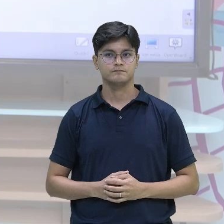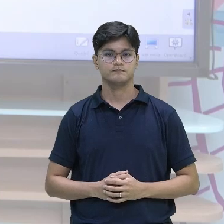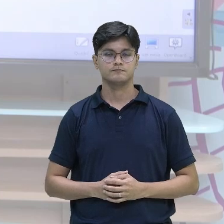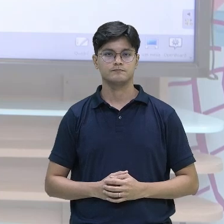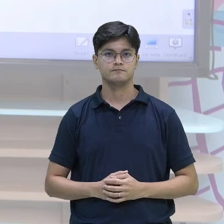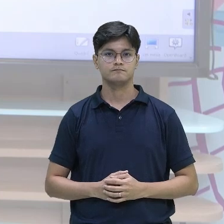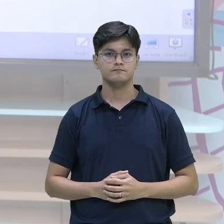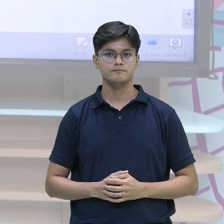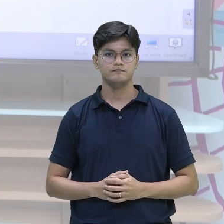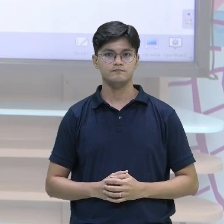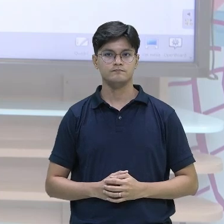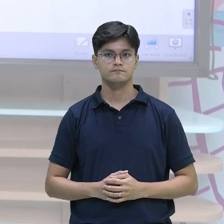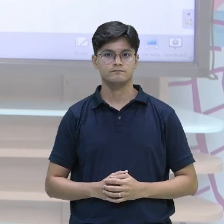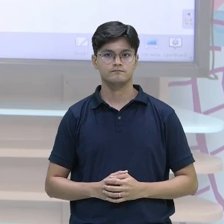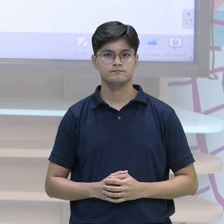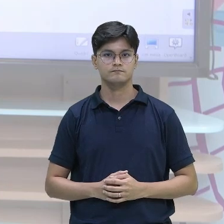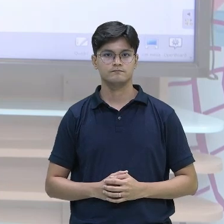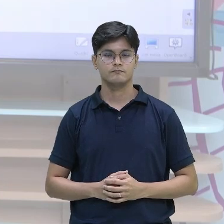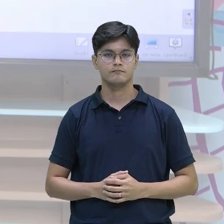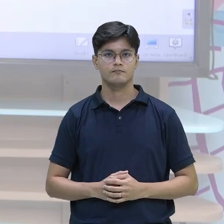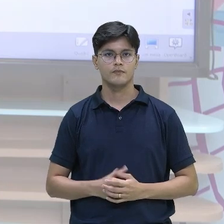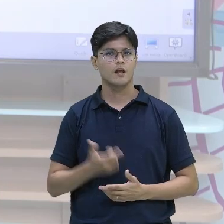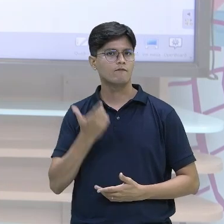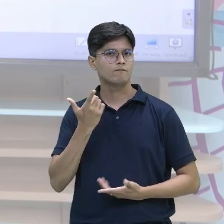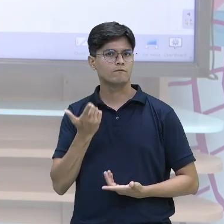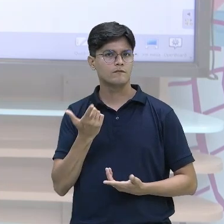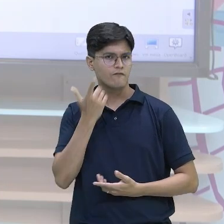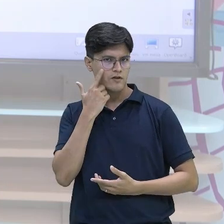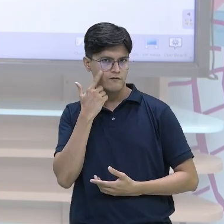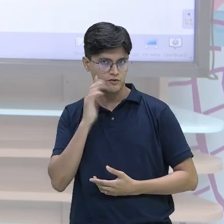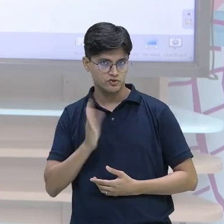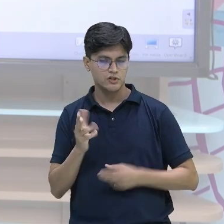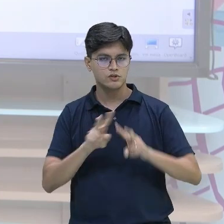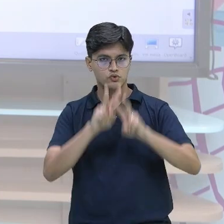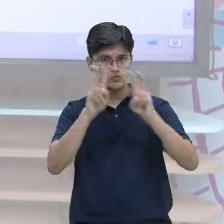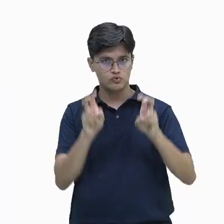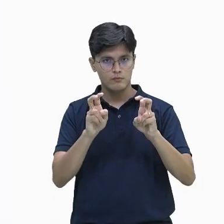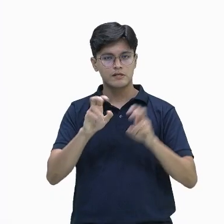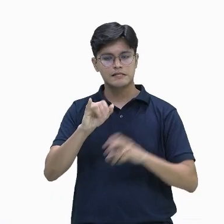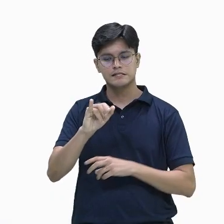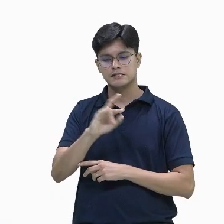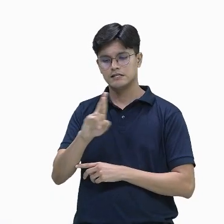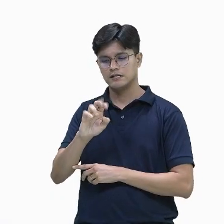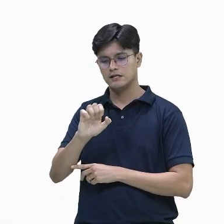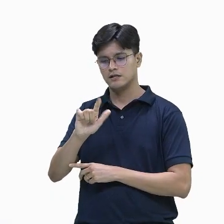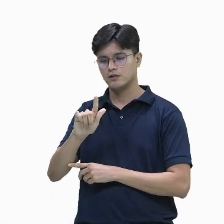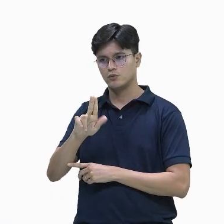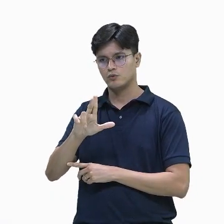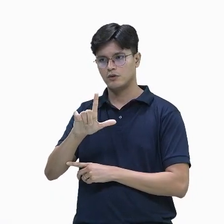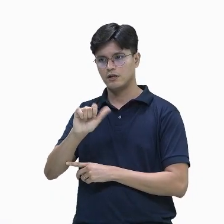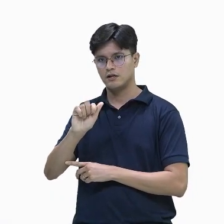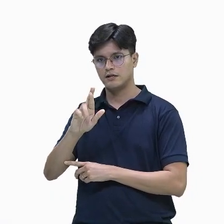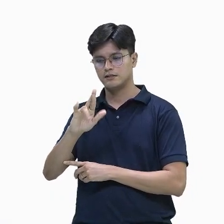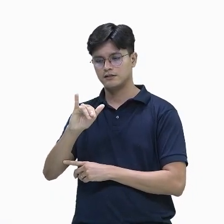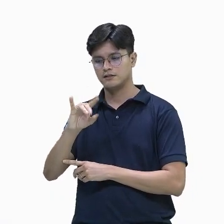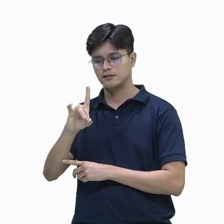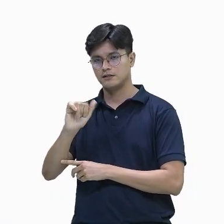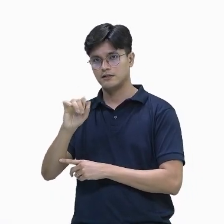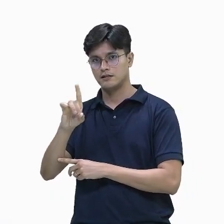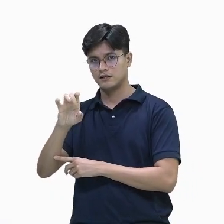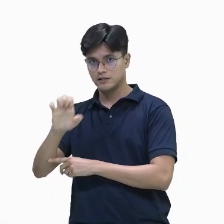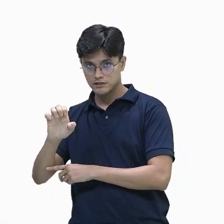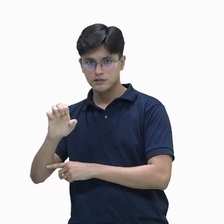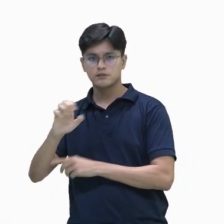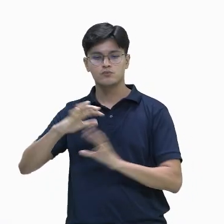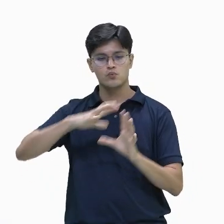com relação a essas irregularidades, né, existem áreas com terrenos elevados, aí a gente vai observar, em outras